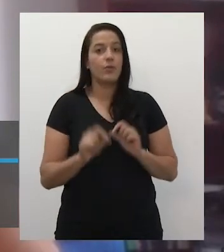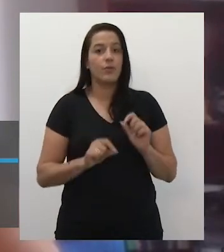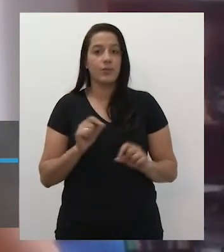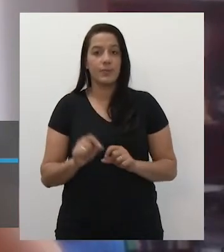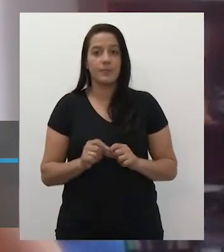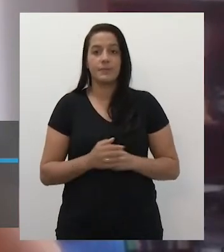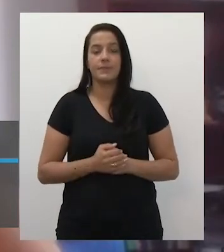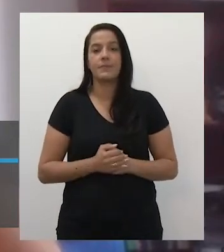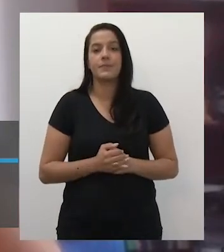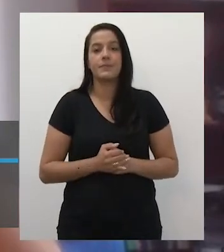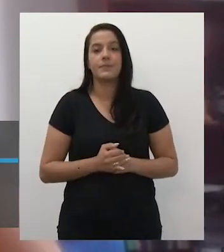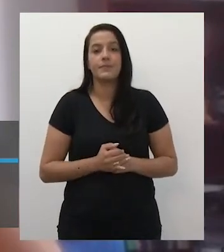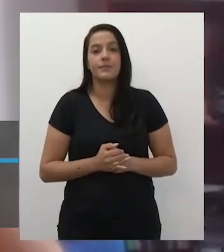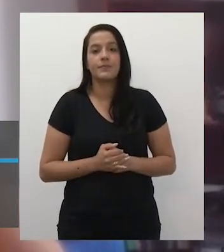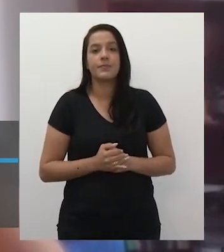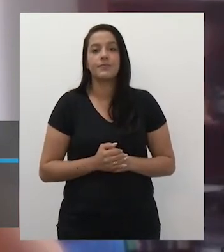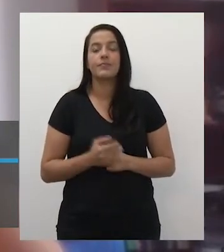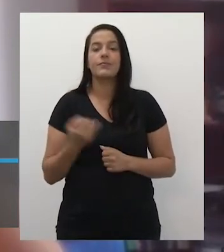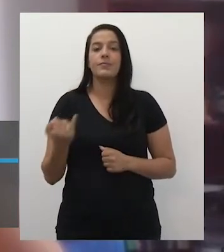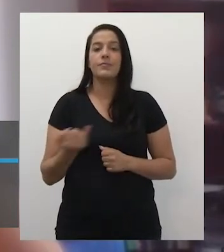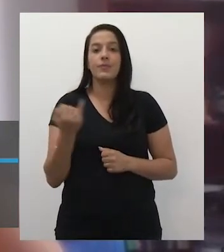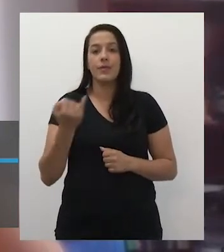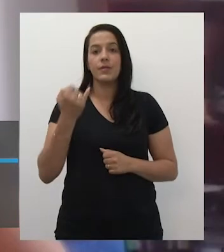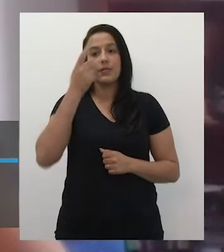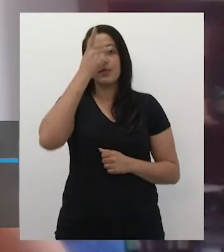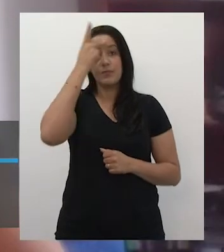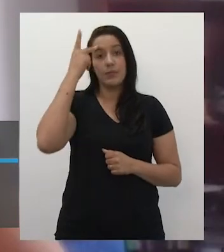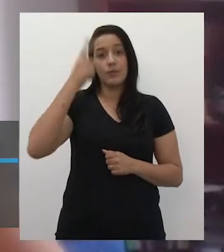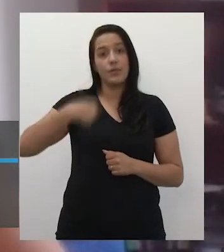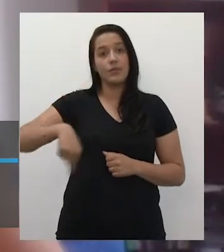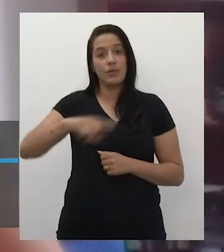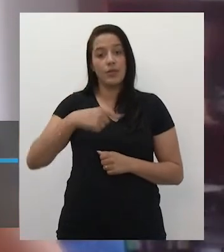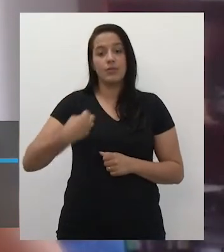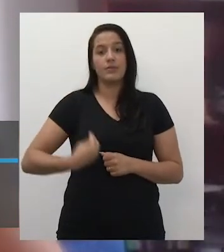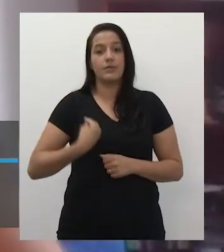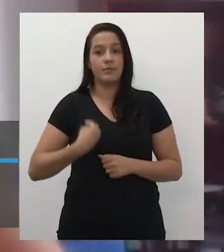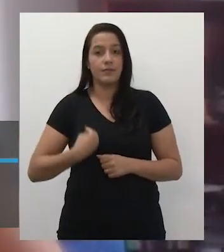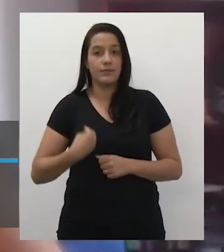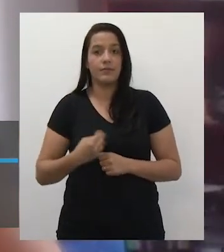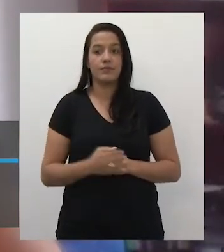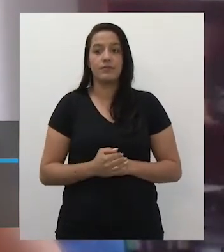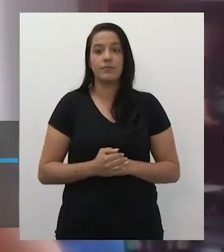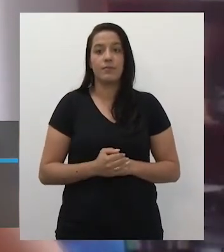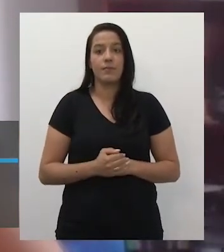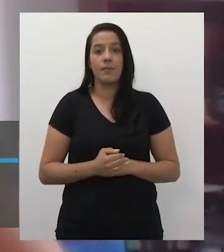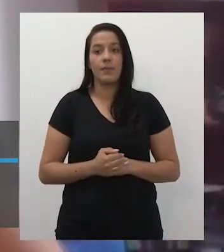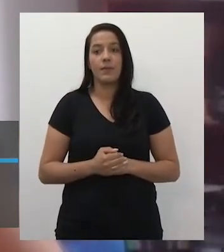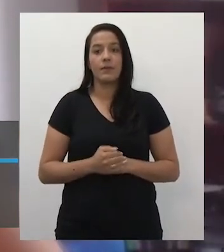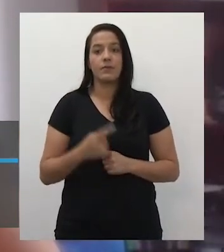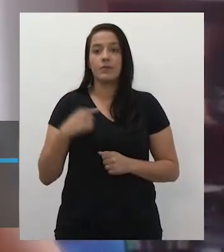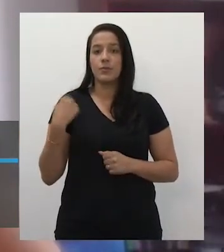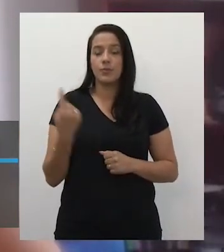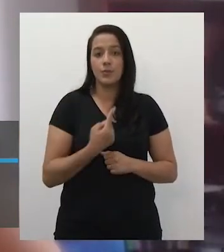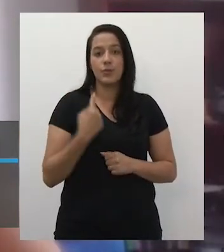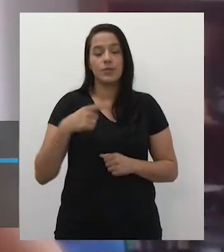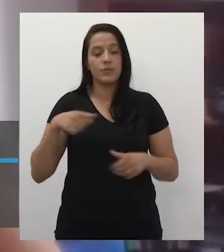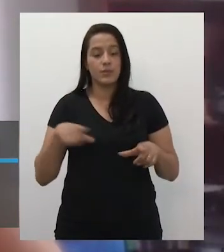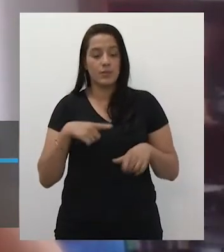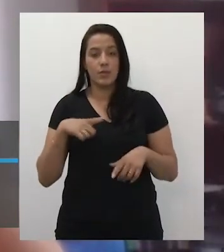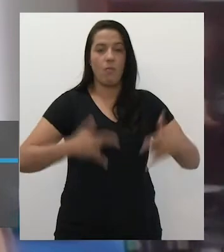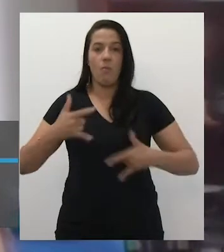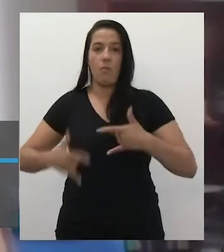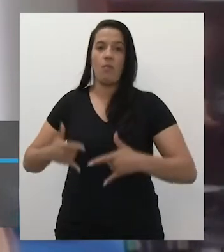me ajuda para eu poder ir aprimorando isso. Né? E uma outra coisa que é essencial, que a Simone